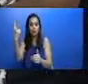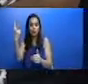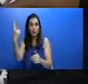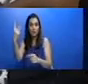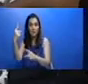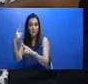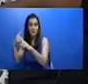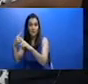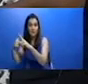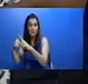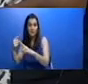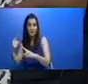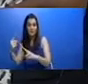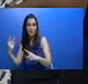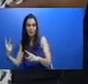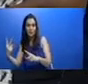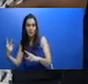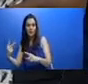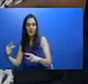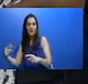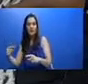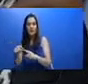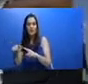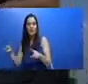o 12 igual a 24.